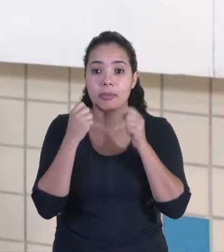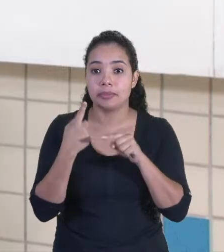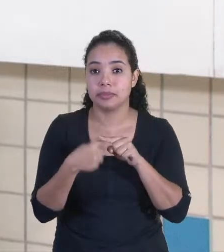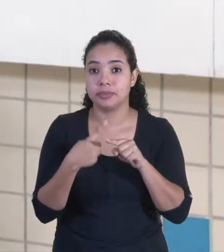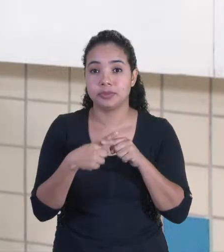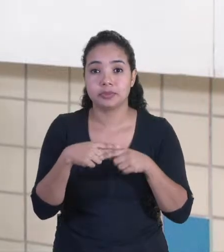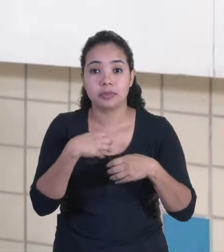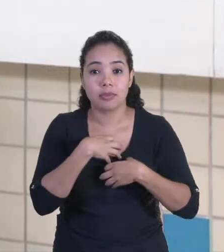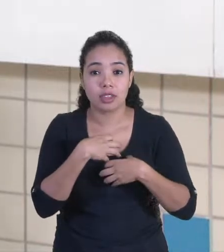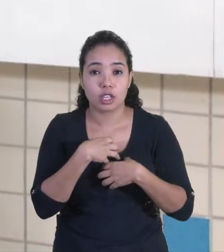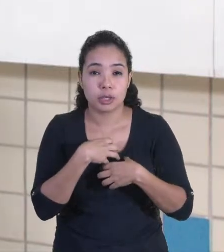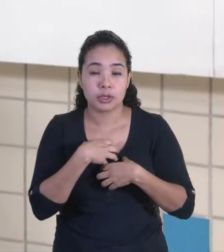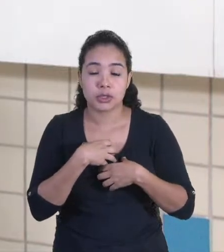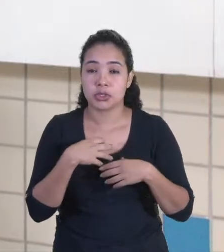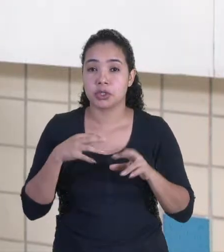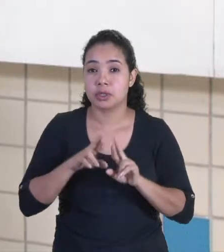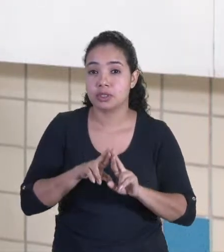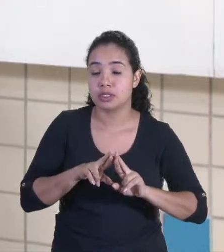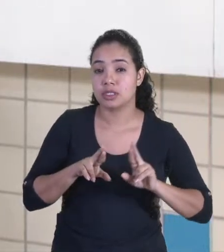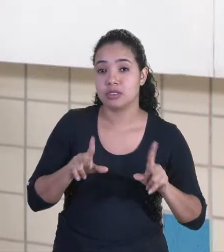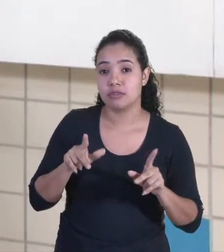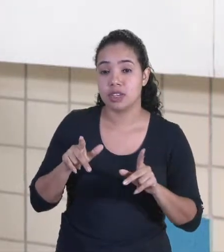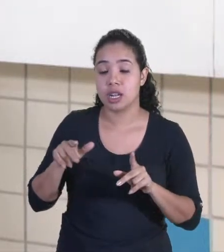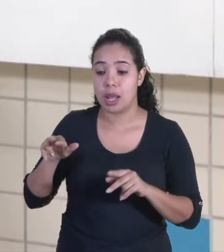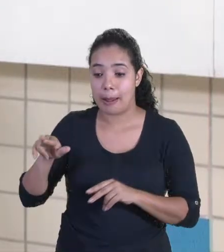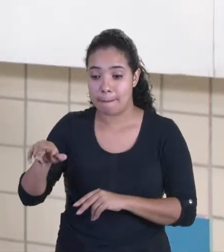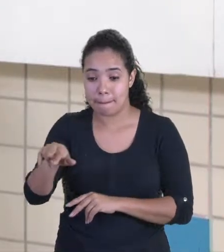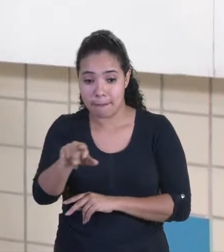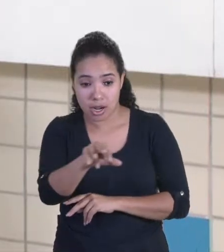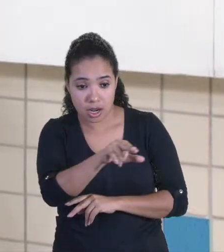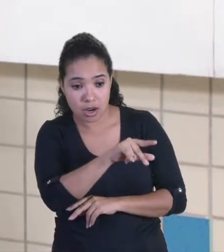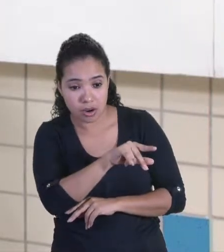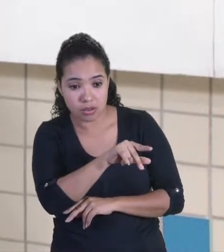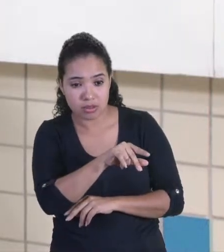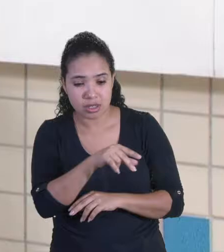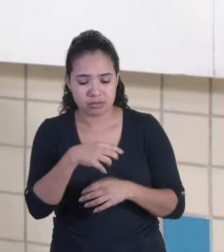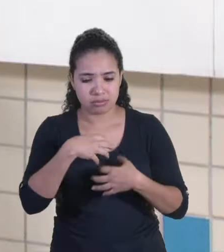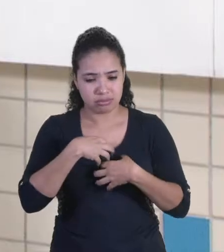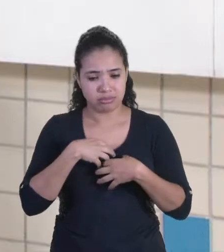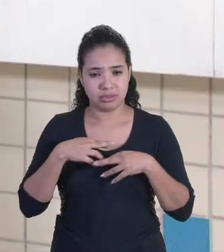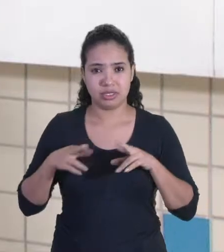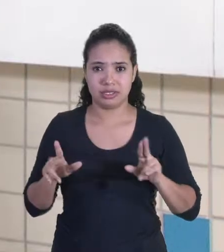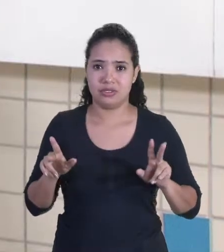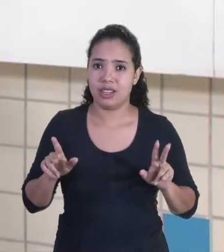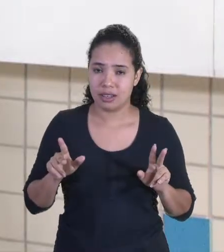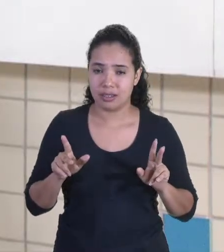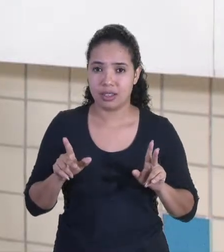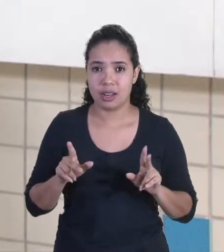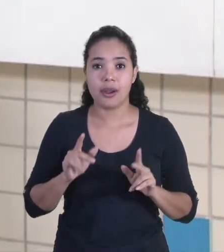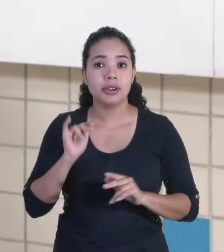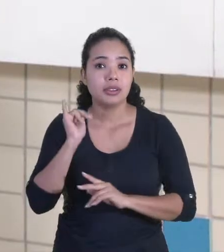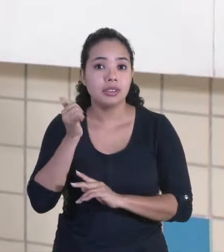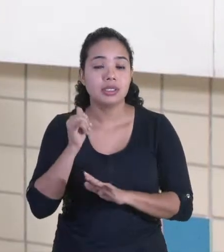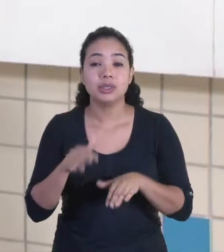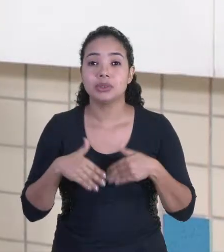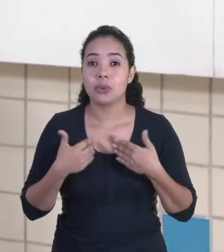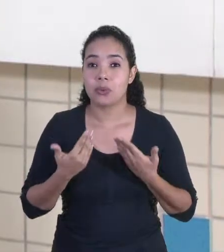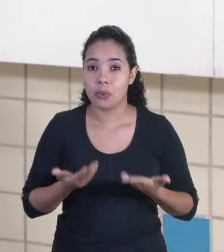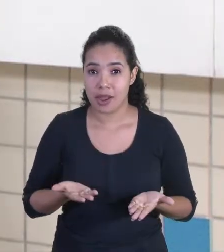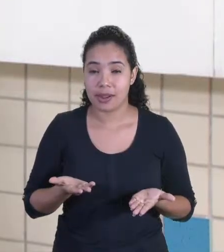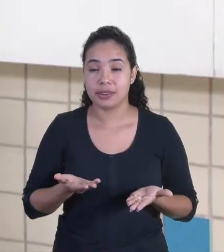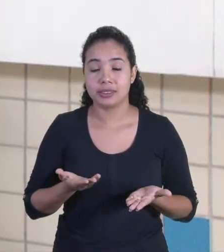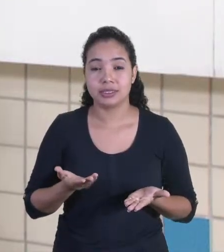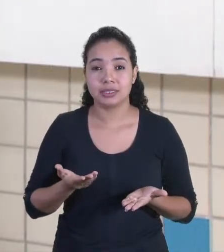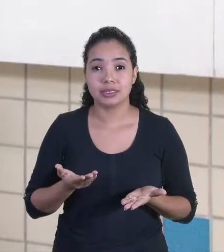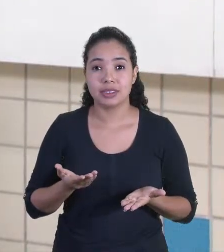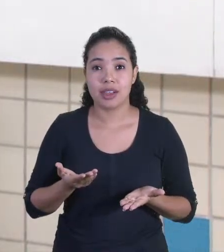ele se sentia diferente dos outros irmãos. Que conto é esse? Sabe qual é?